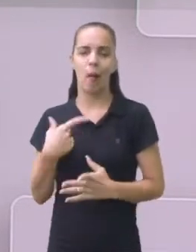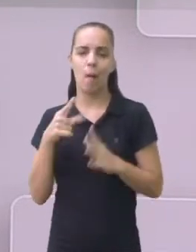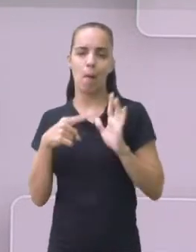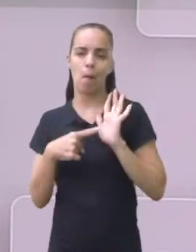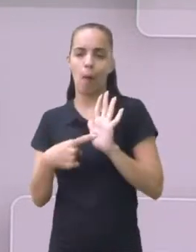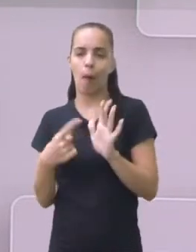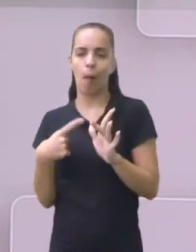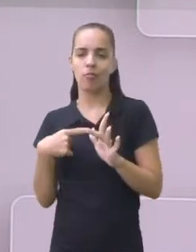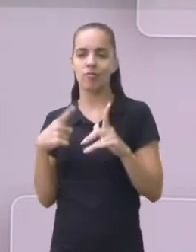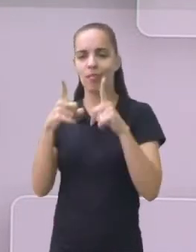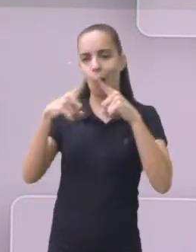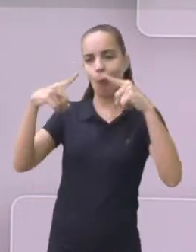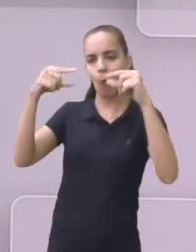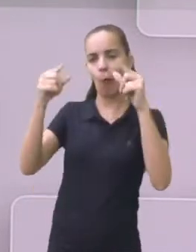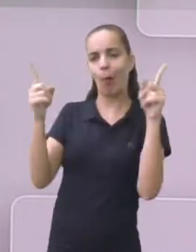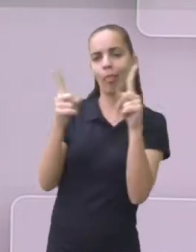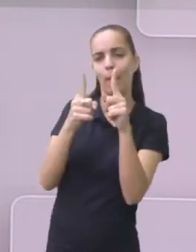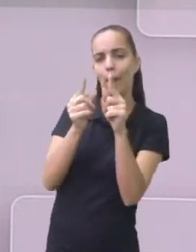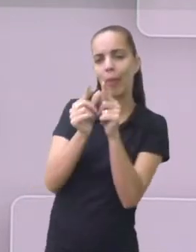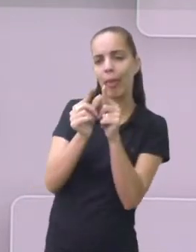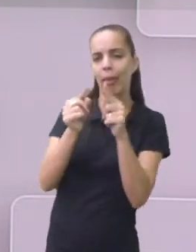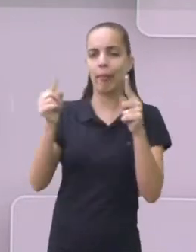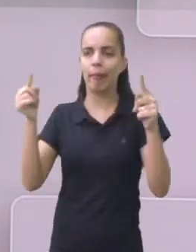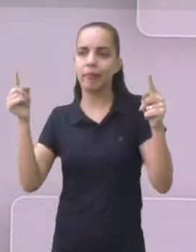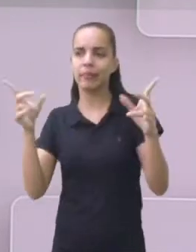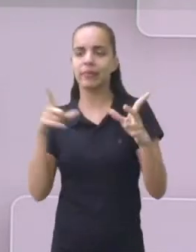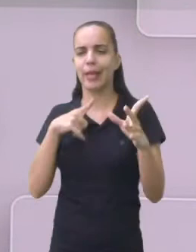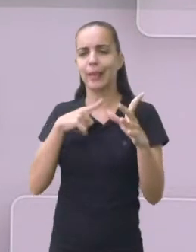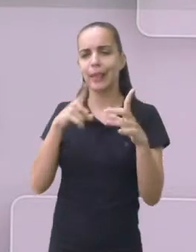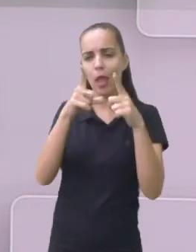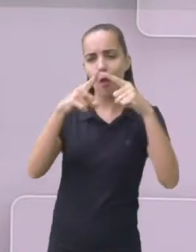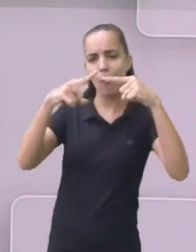folhas, tamanho de flores, formatos,